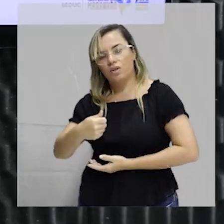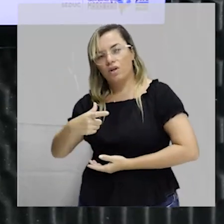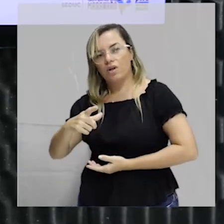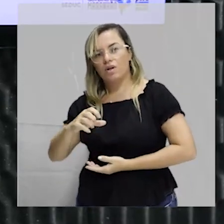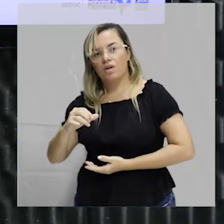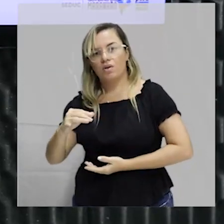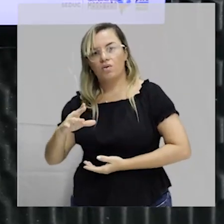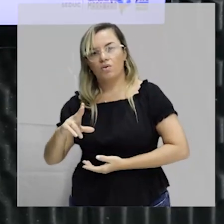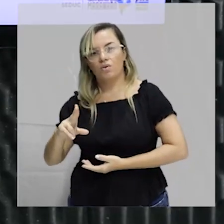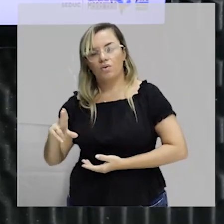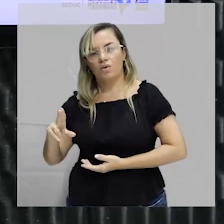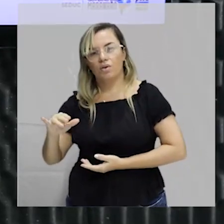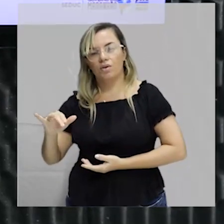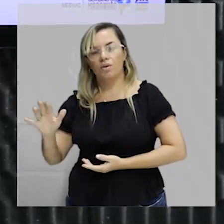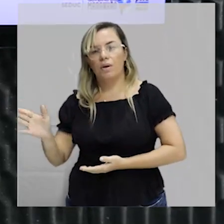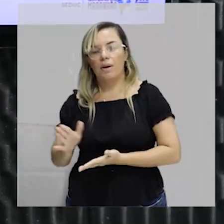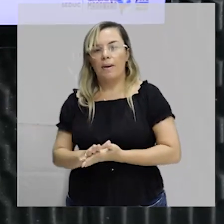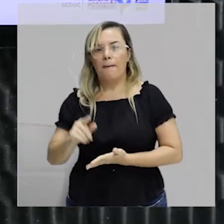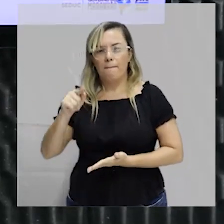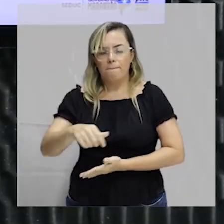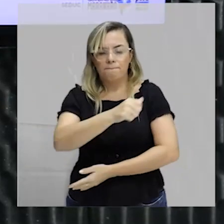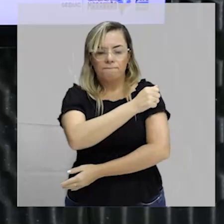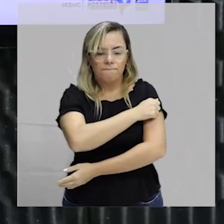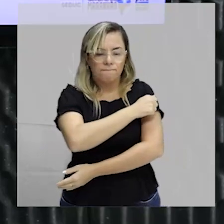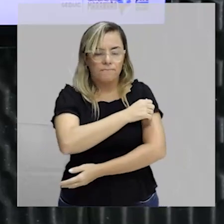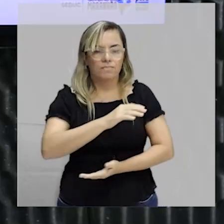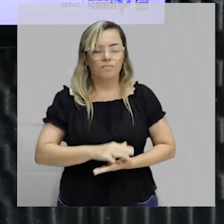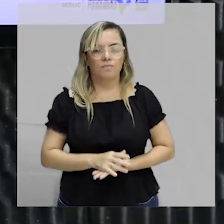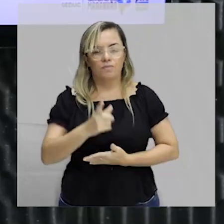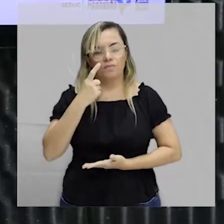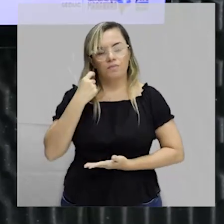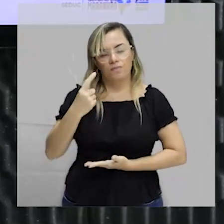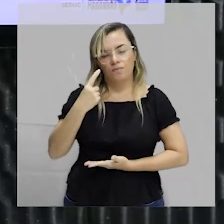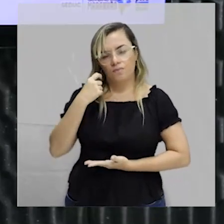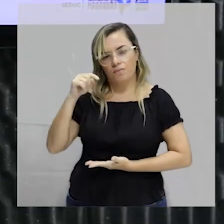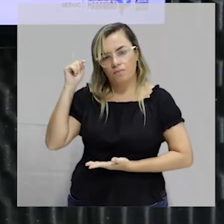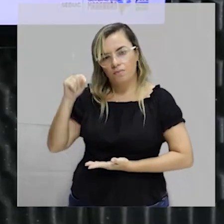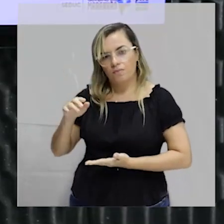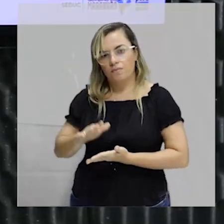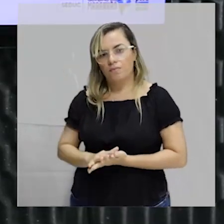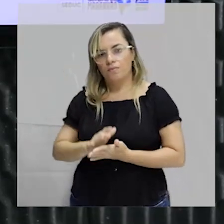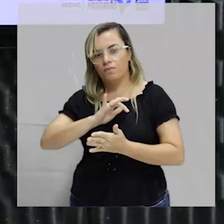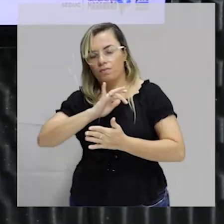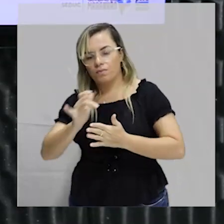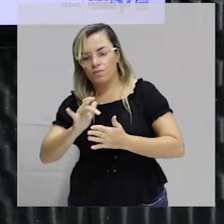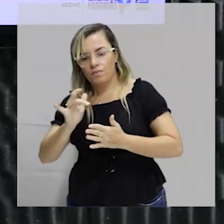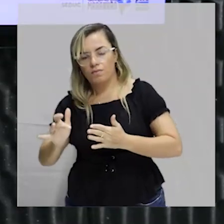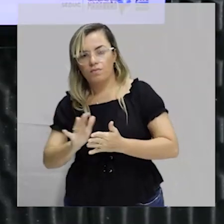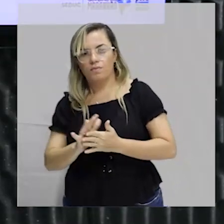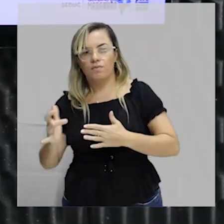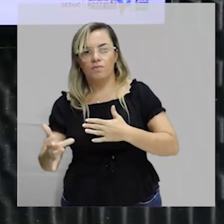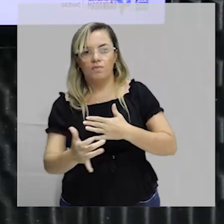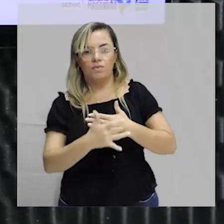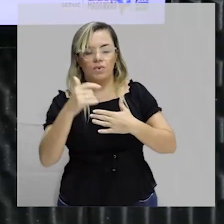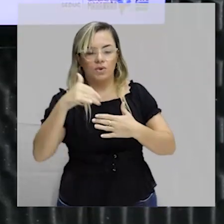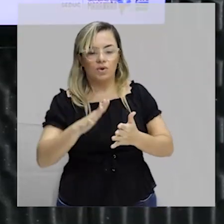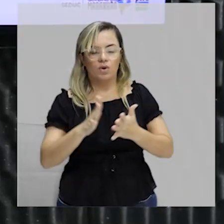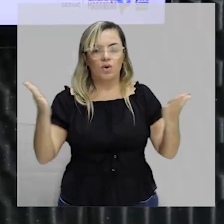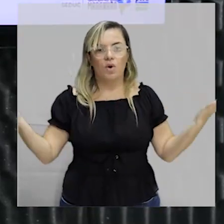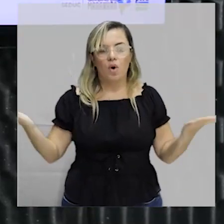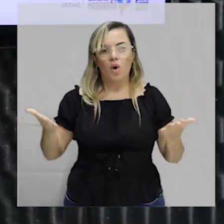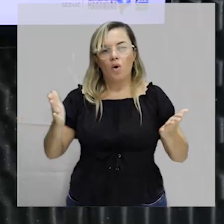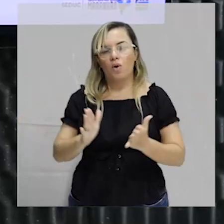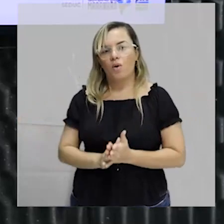Então é interessante você estar nos seguindo em todas essas redes sociais. E hoje, né, a gente na nossa aula